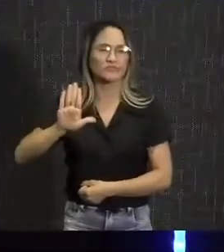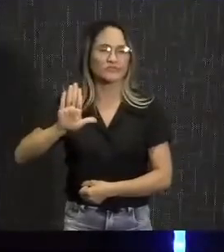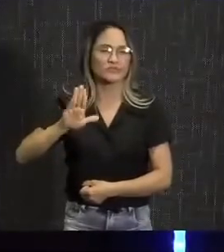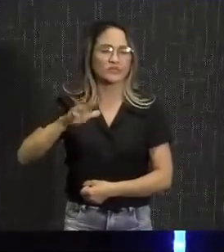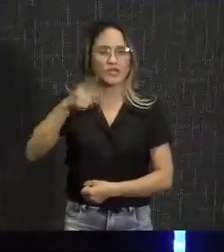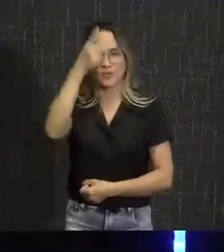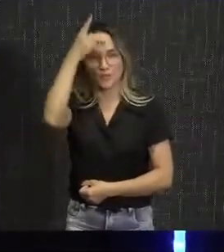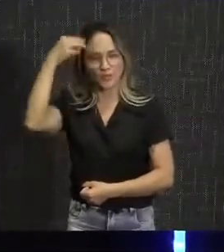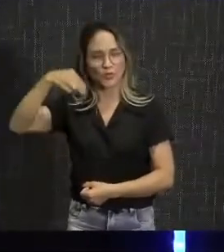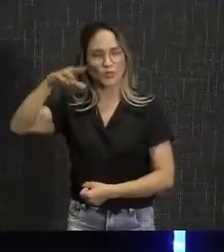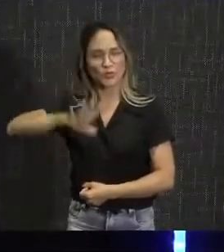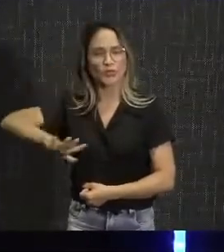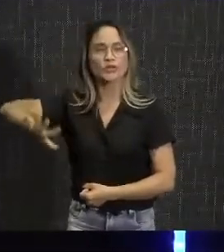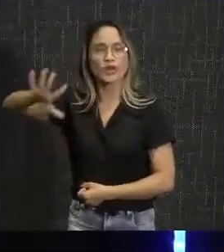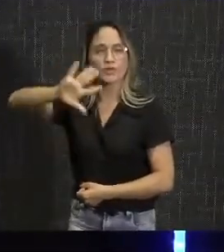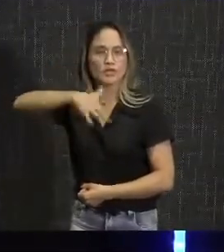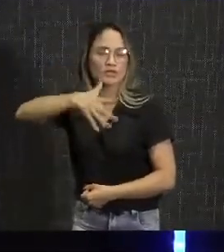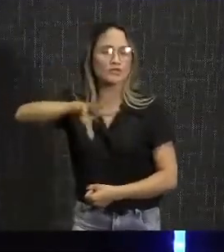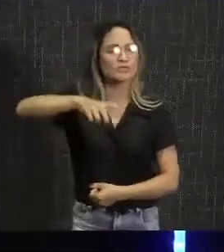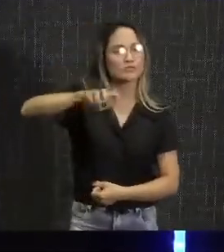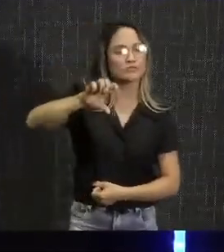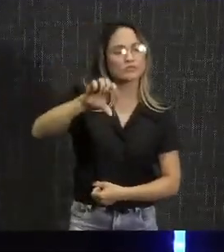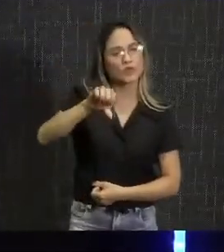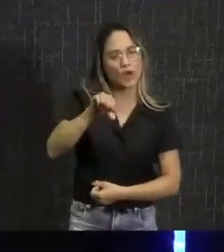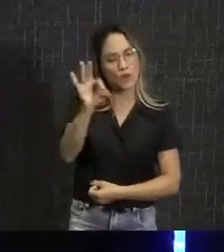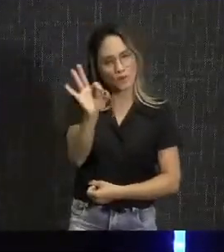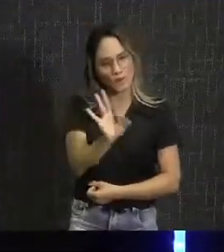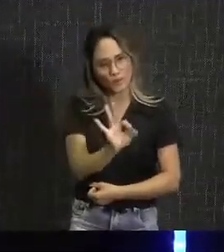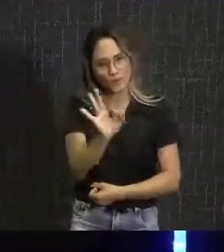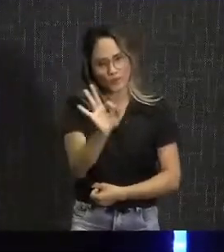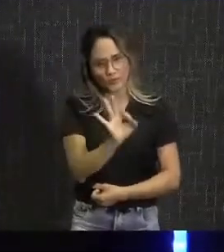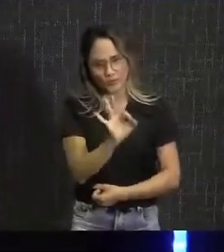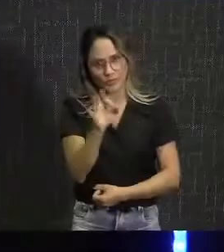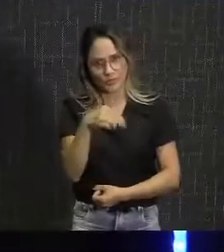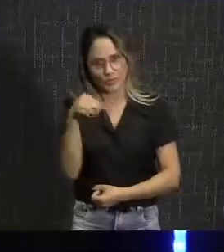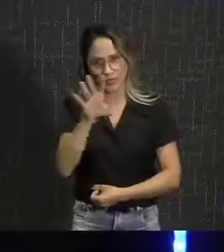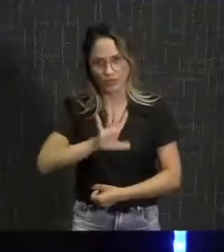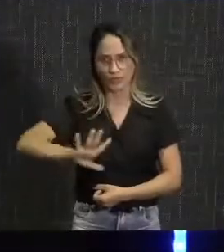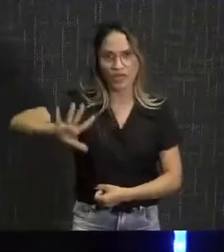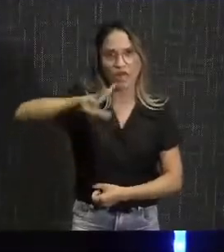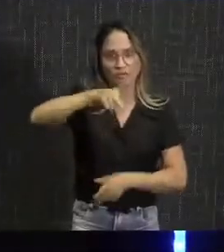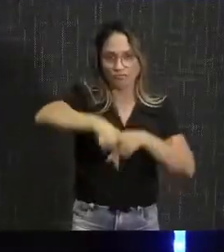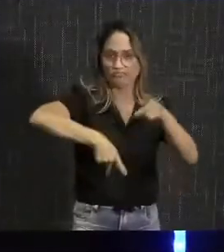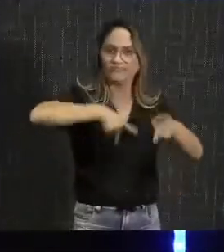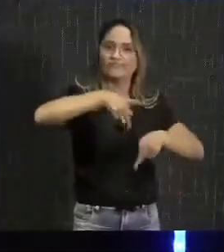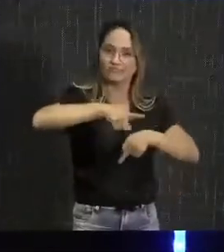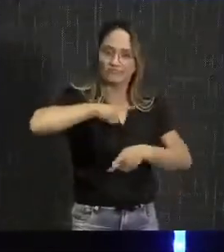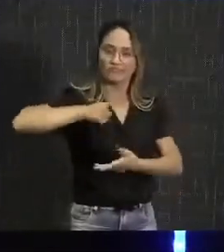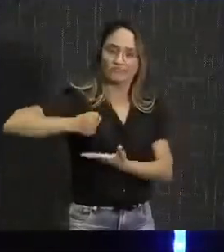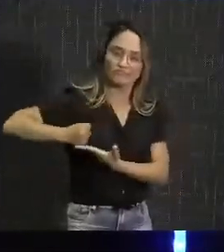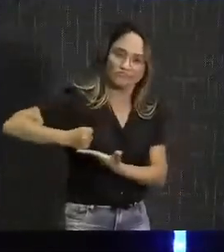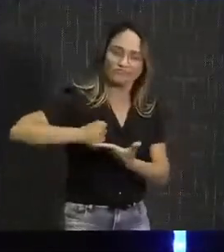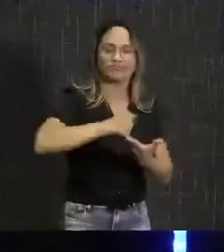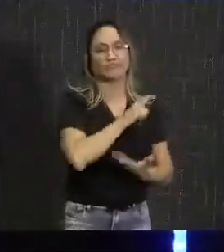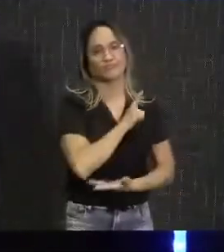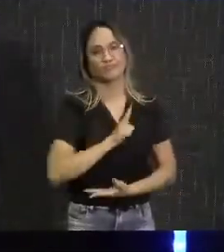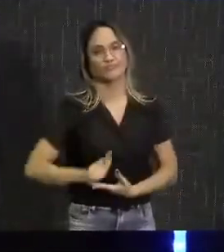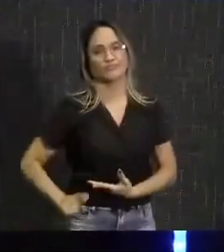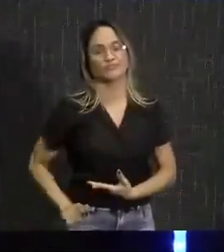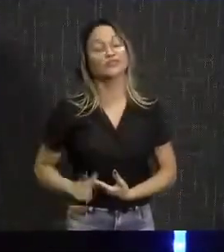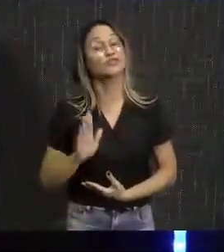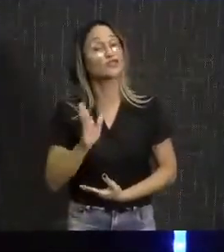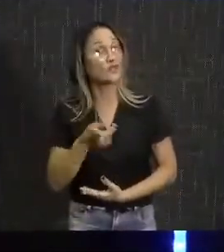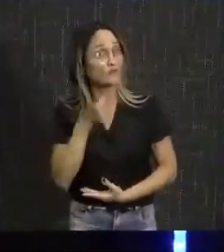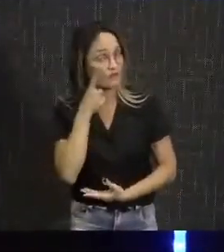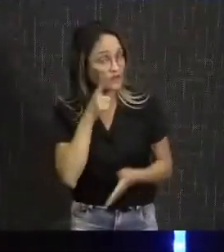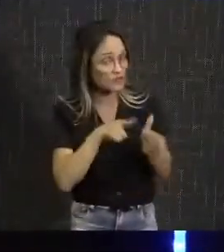que de 59%, 59, 60% do Nordeste, da população que recebe esse auxílio. Eu já vi algumas